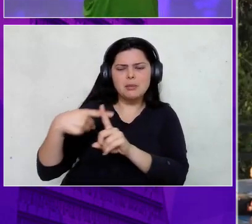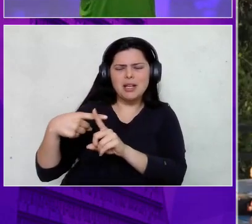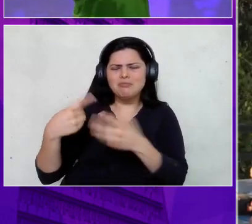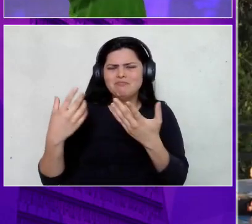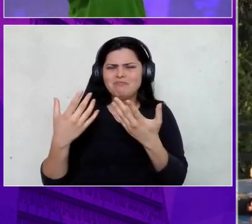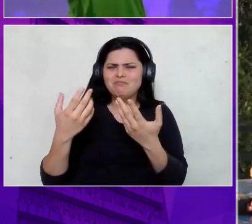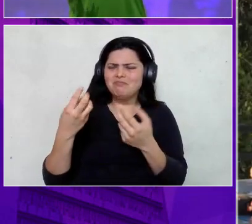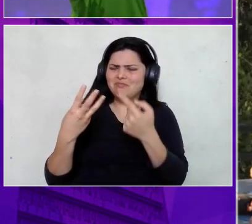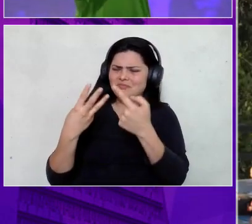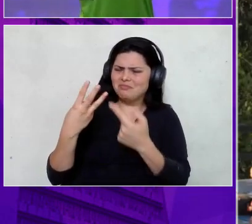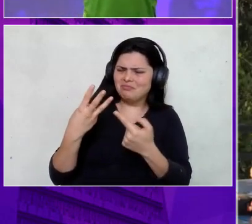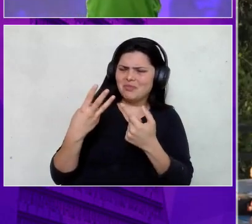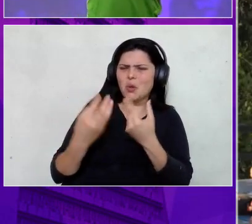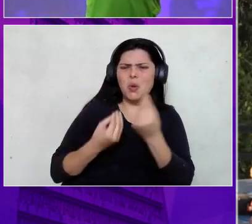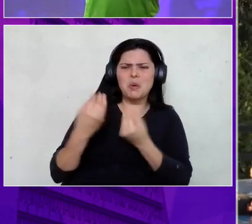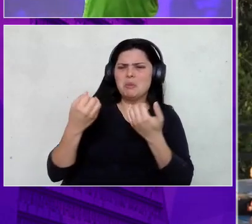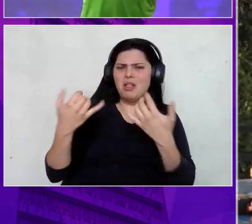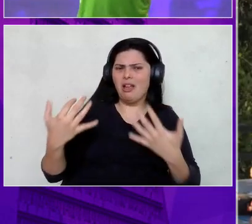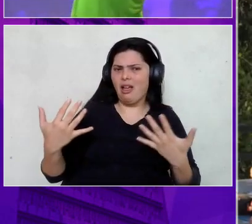que se falava. Isso daí